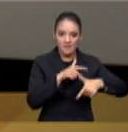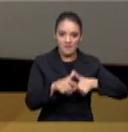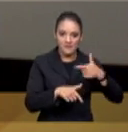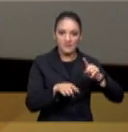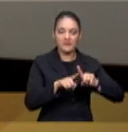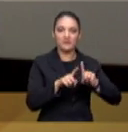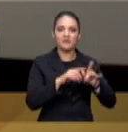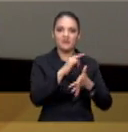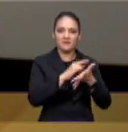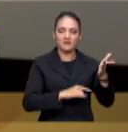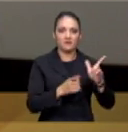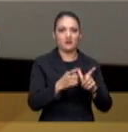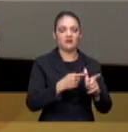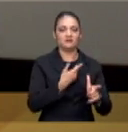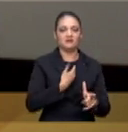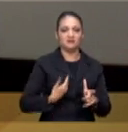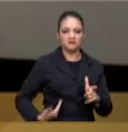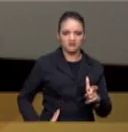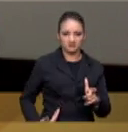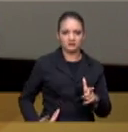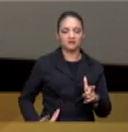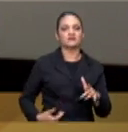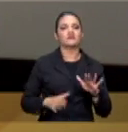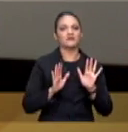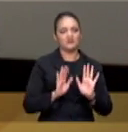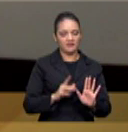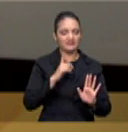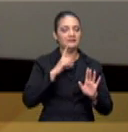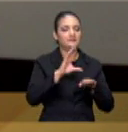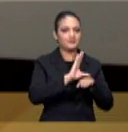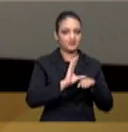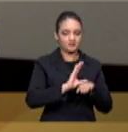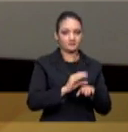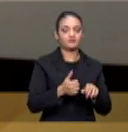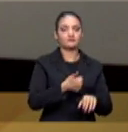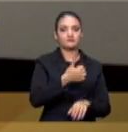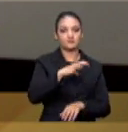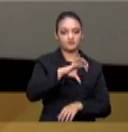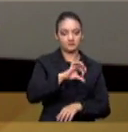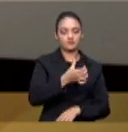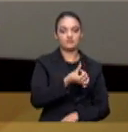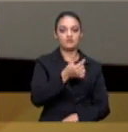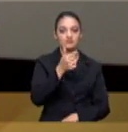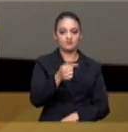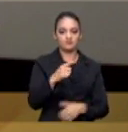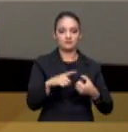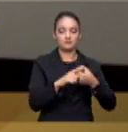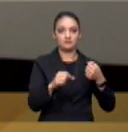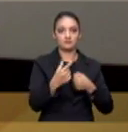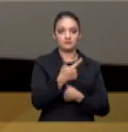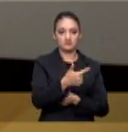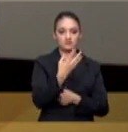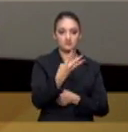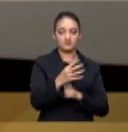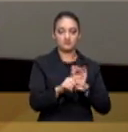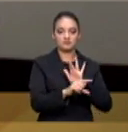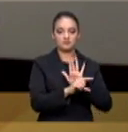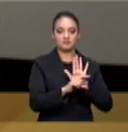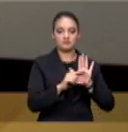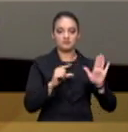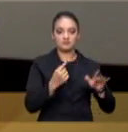títulos da dívida pública. É assim que consta na Constituição de 67, artigo 24,